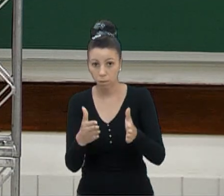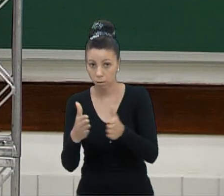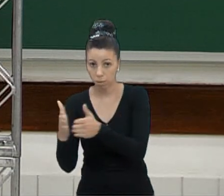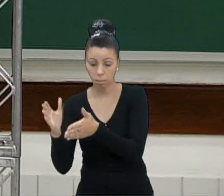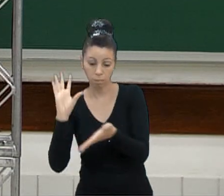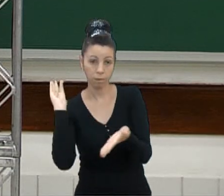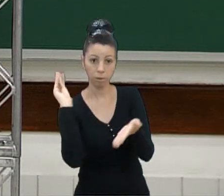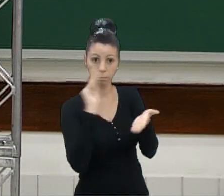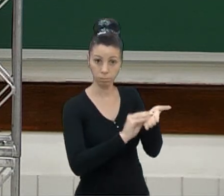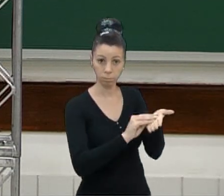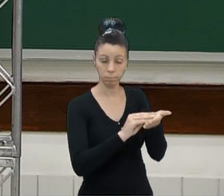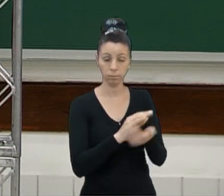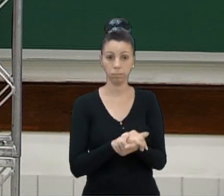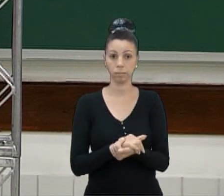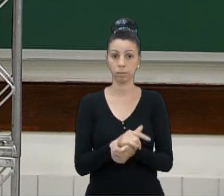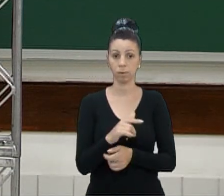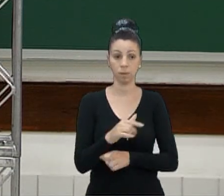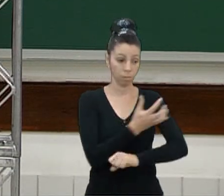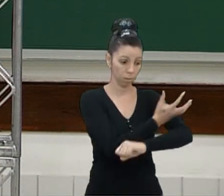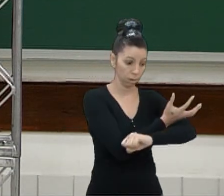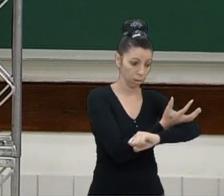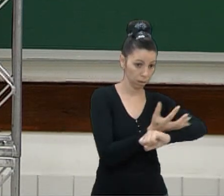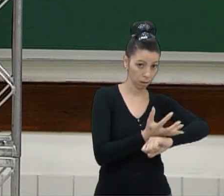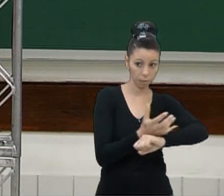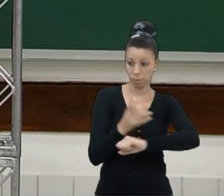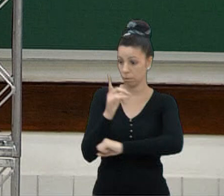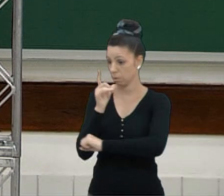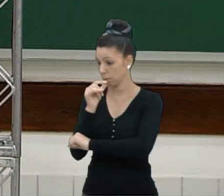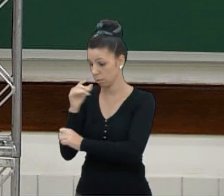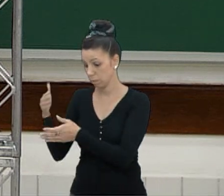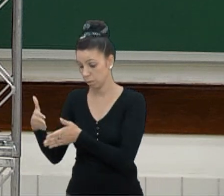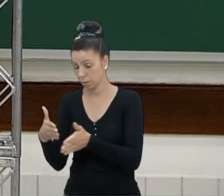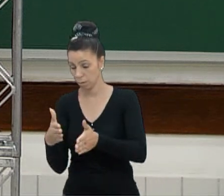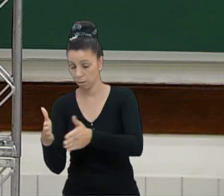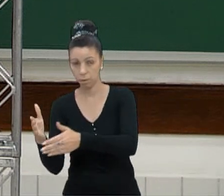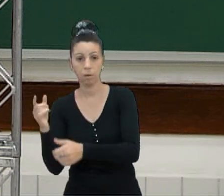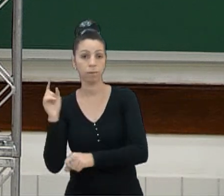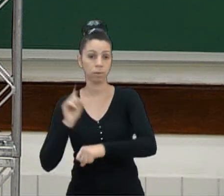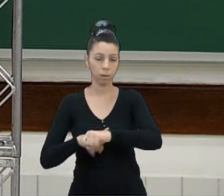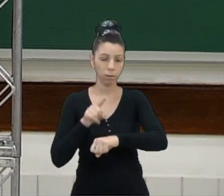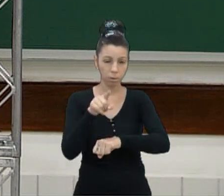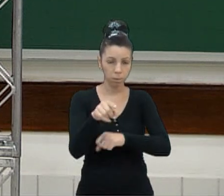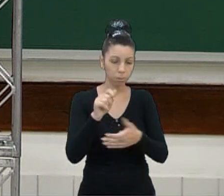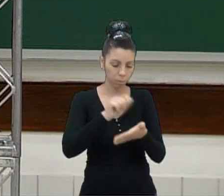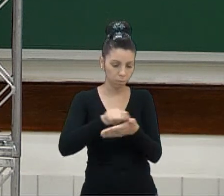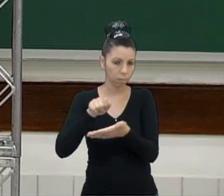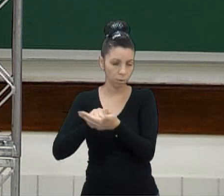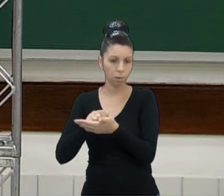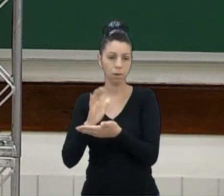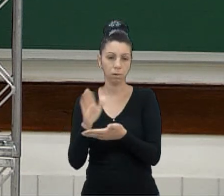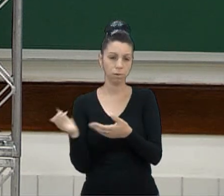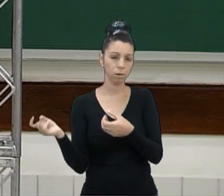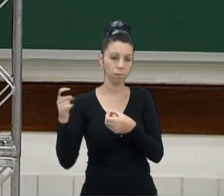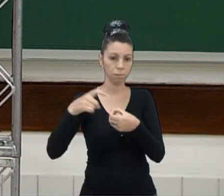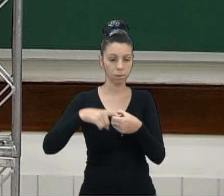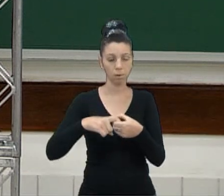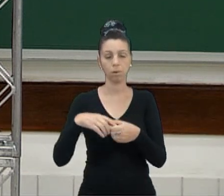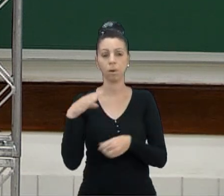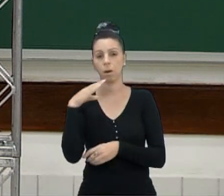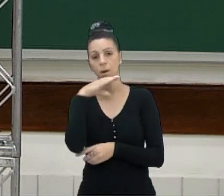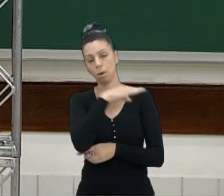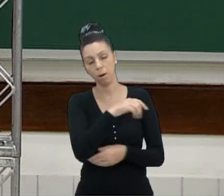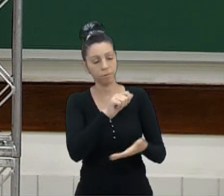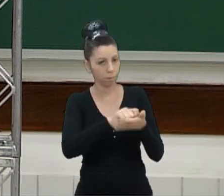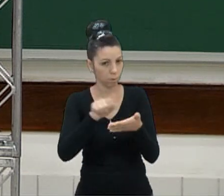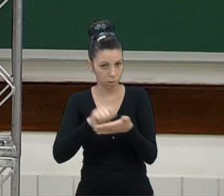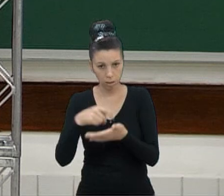falamos da hidrografia. Agora eu vou dar um tempinho para que vocês possam escrever, depois a gente volta ali. Claro que não vamos ler as